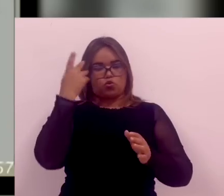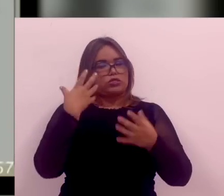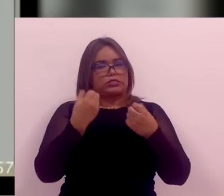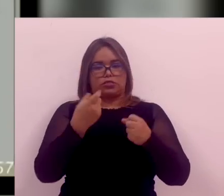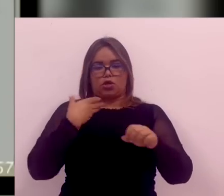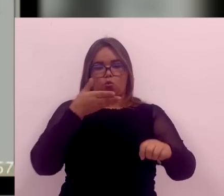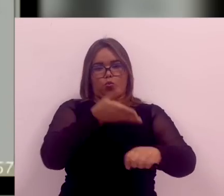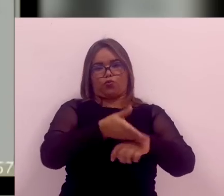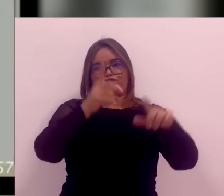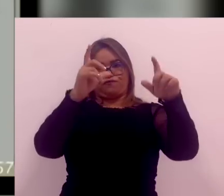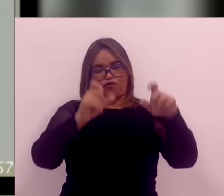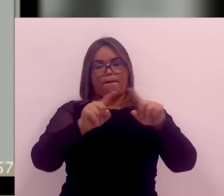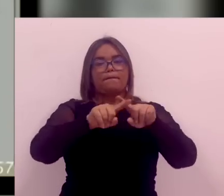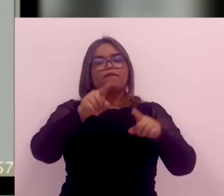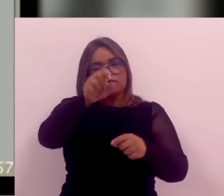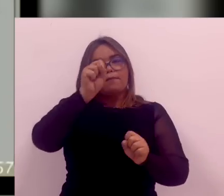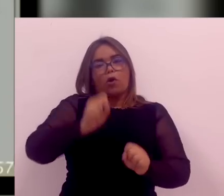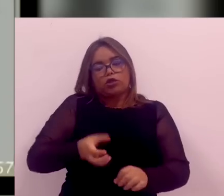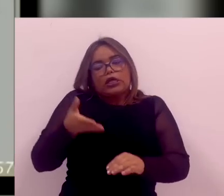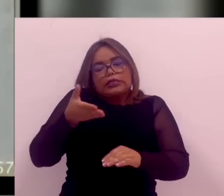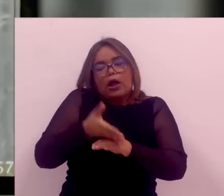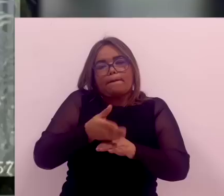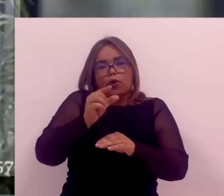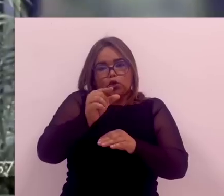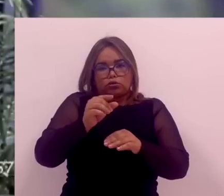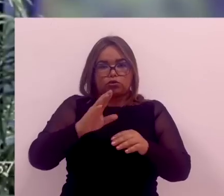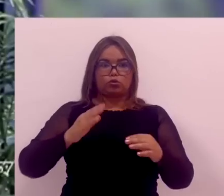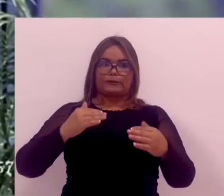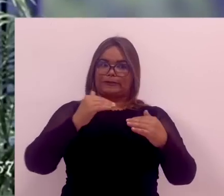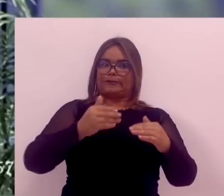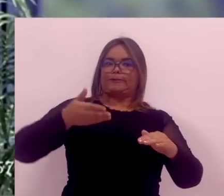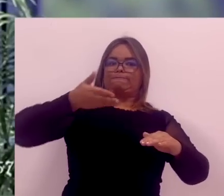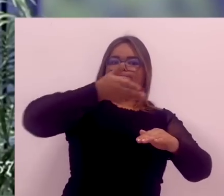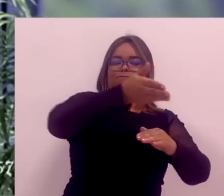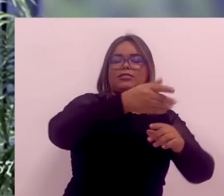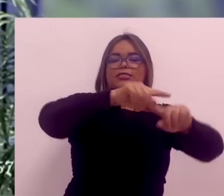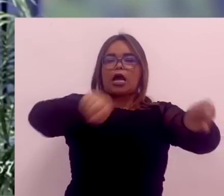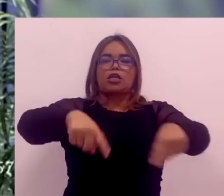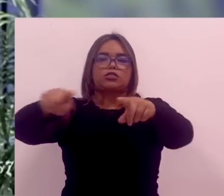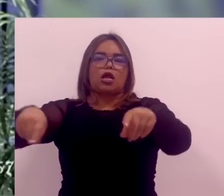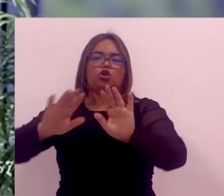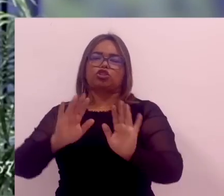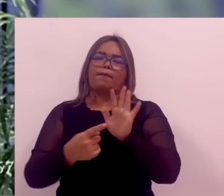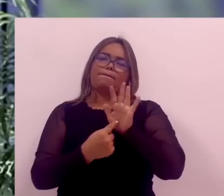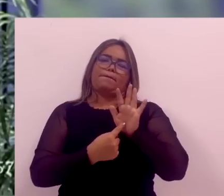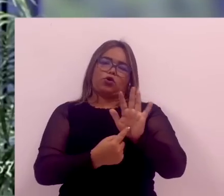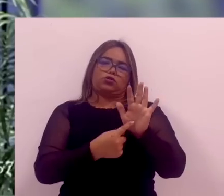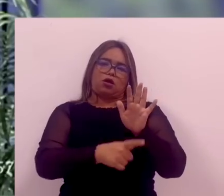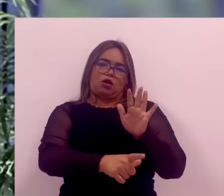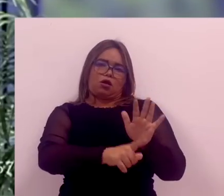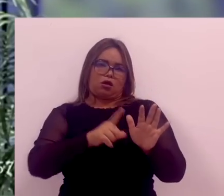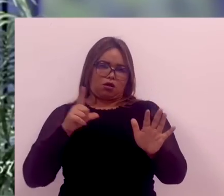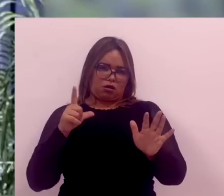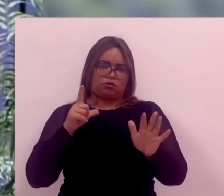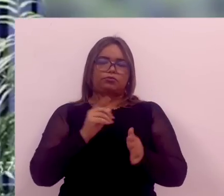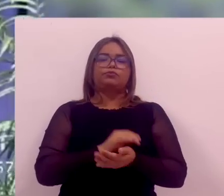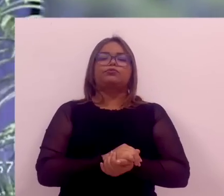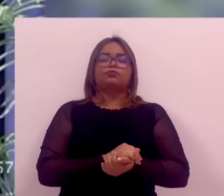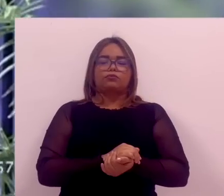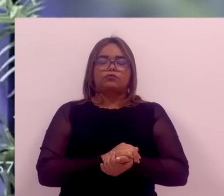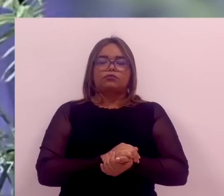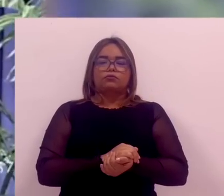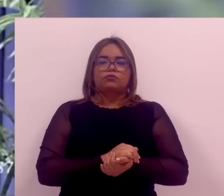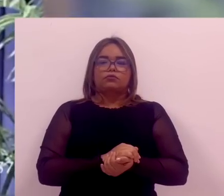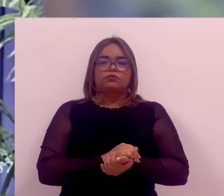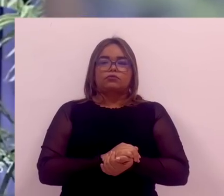tirar fotos dentro, mas você pode entrar na primeira parte. Você não pode entrar nas outras. Mas